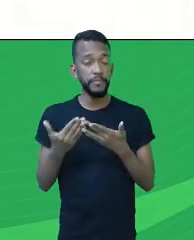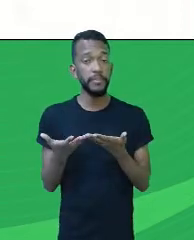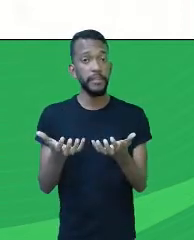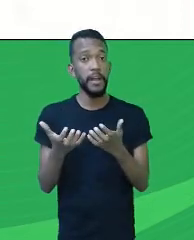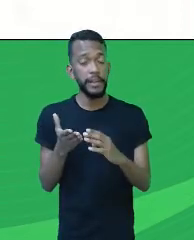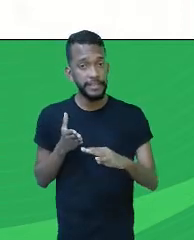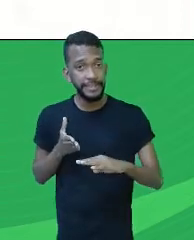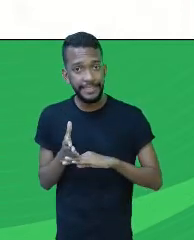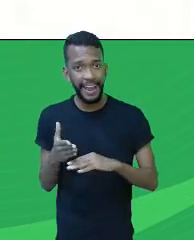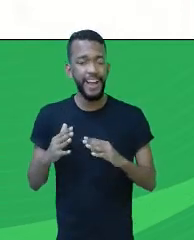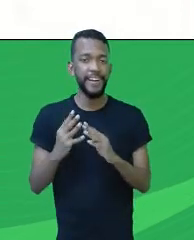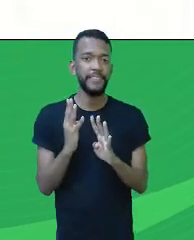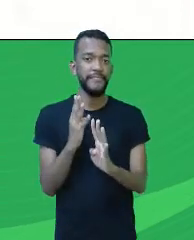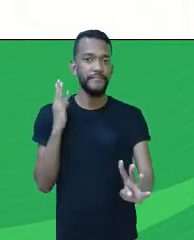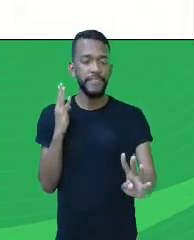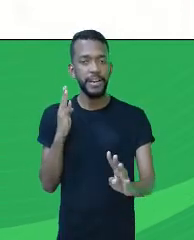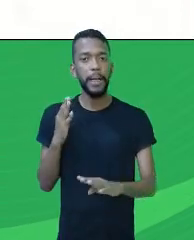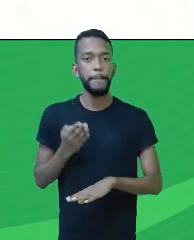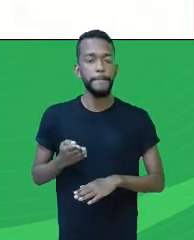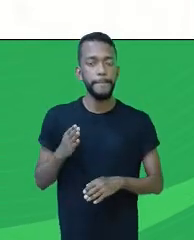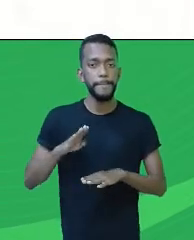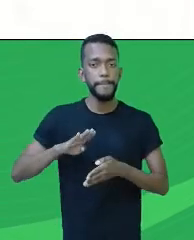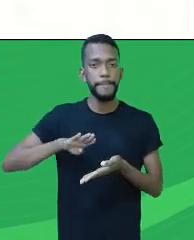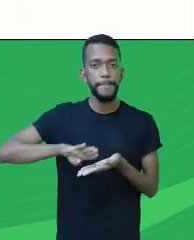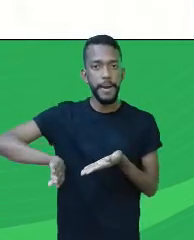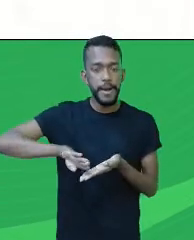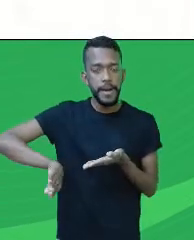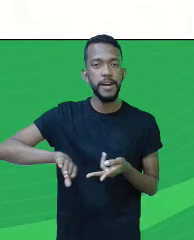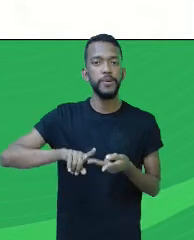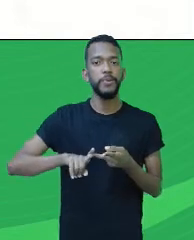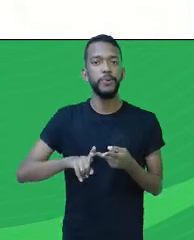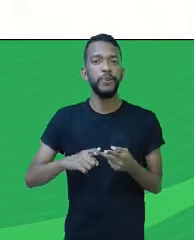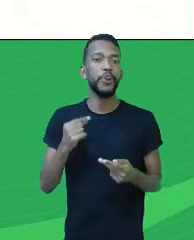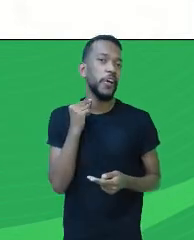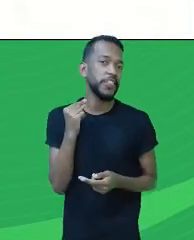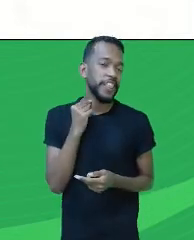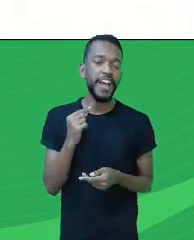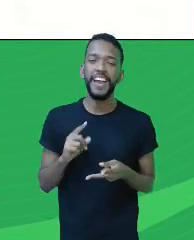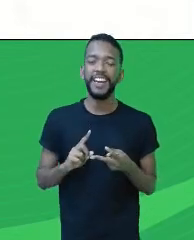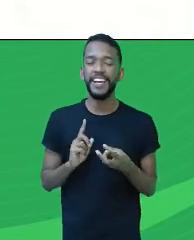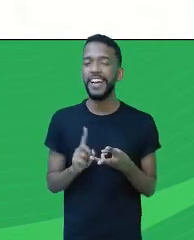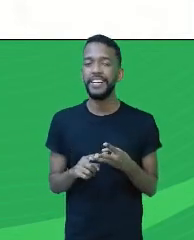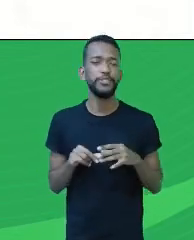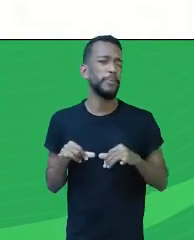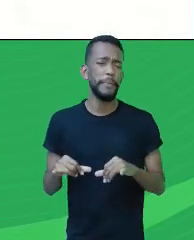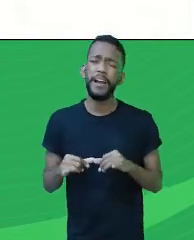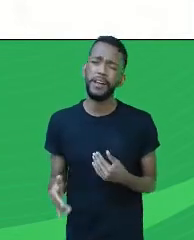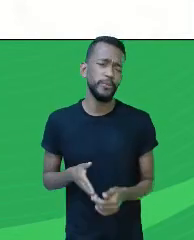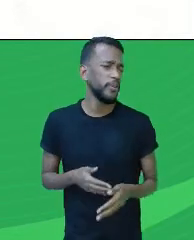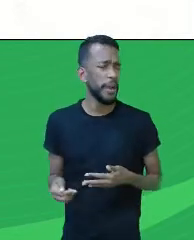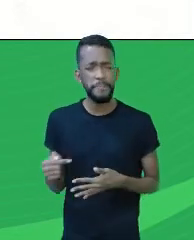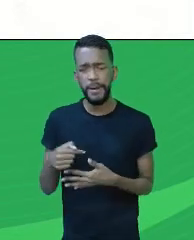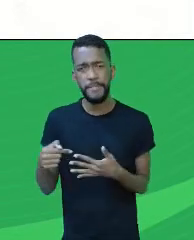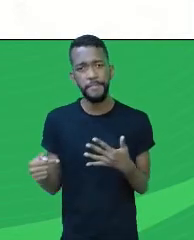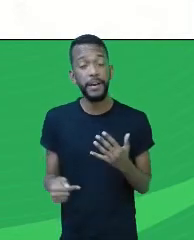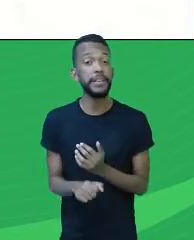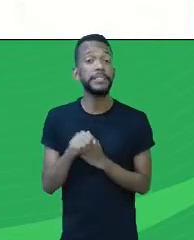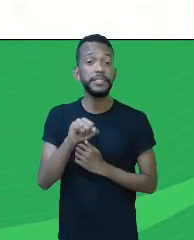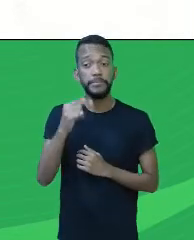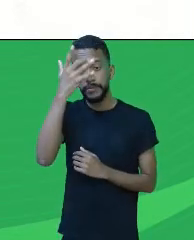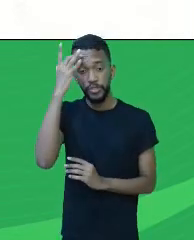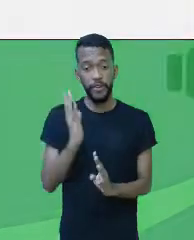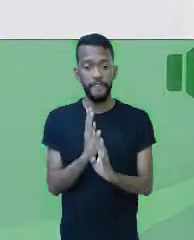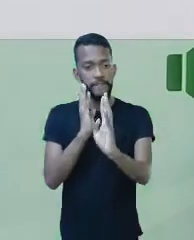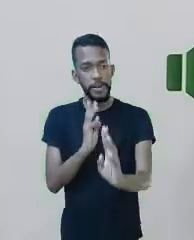Na fila de um banco, na fila de uma casa lotérica, na fila do supermercado. Aí você conta, ei, aquela pessoa está na frente, então ela